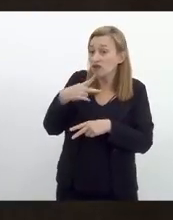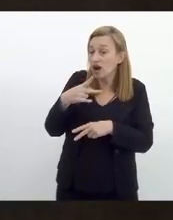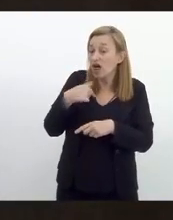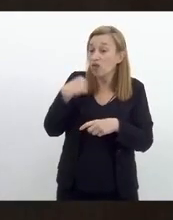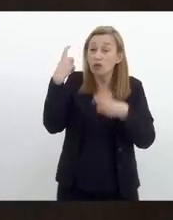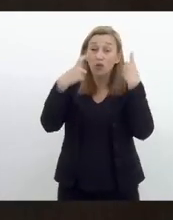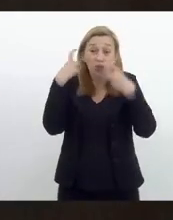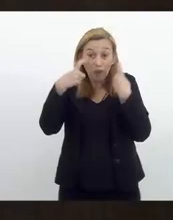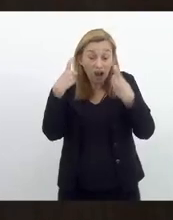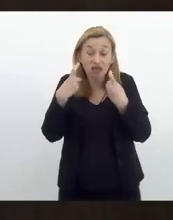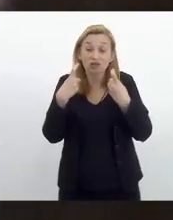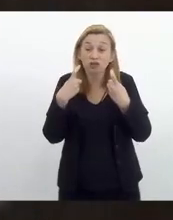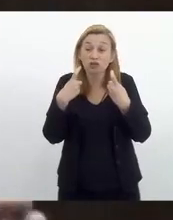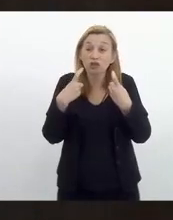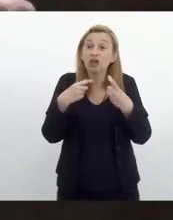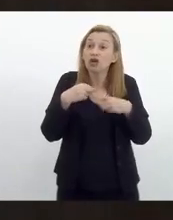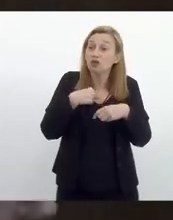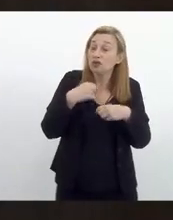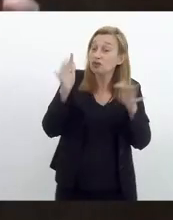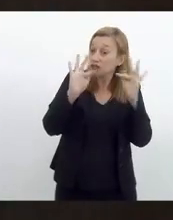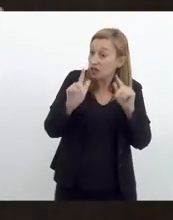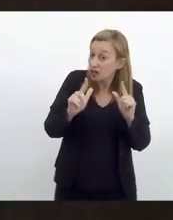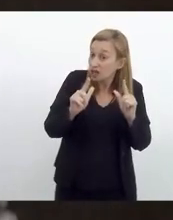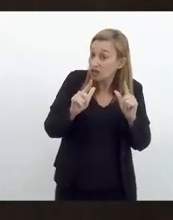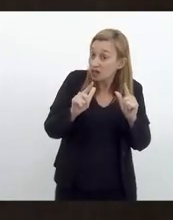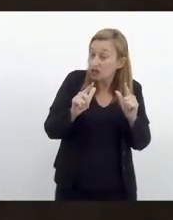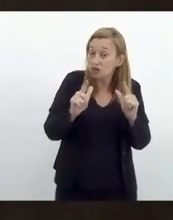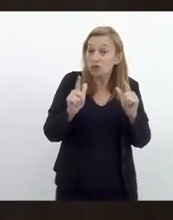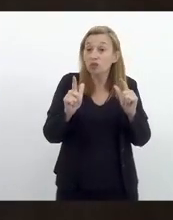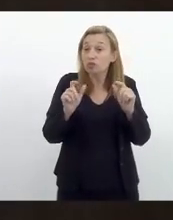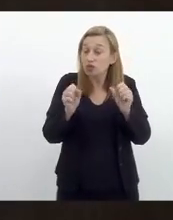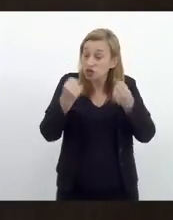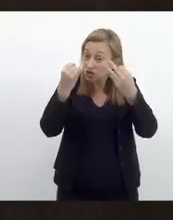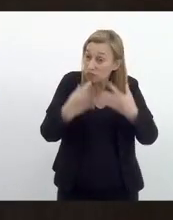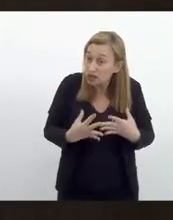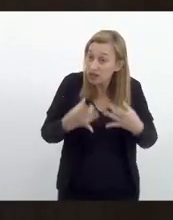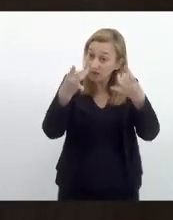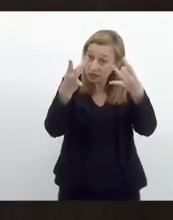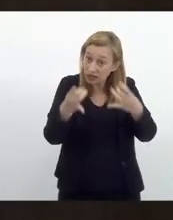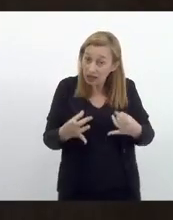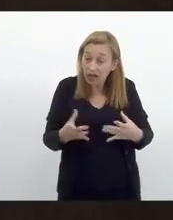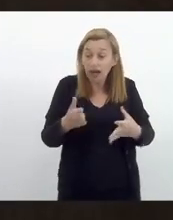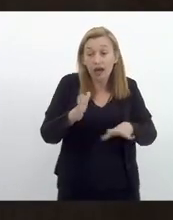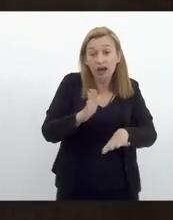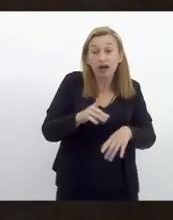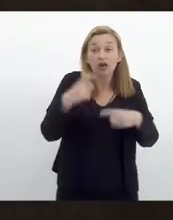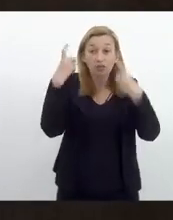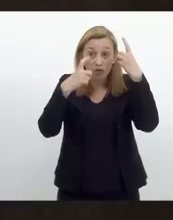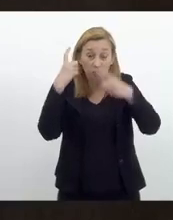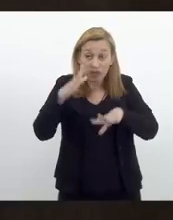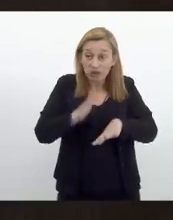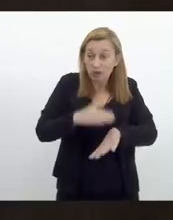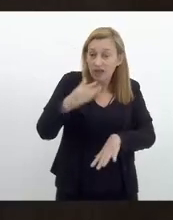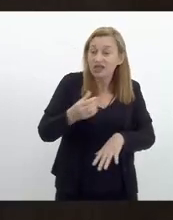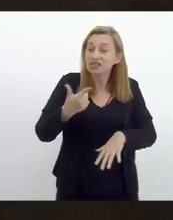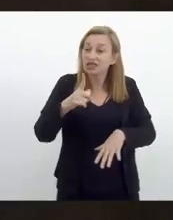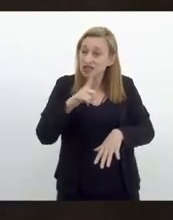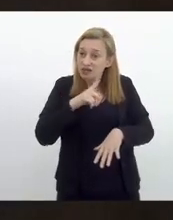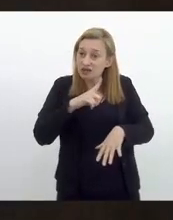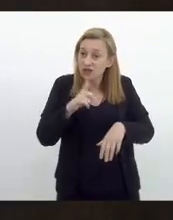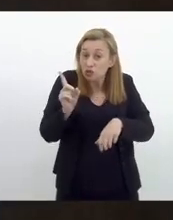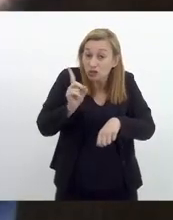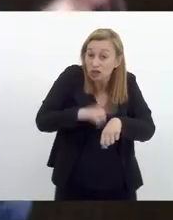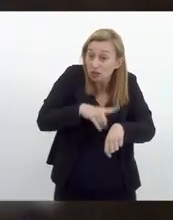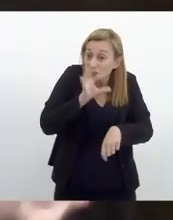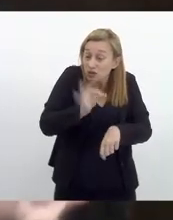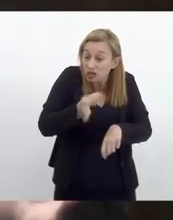e eu fico satisfeito quando as declarações são feitas às claras e a preocupação aumentou se a gente tivesse pelo menos um prazo para que o